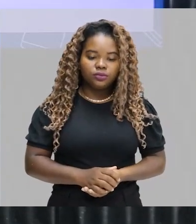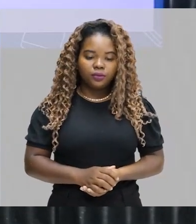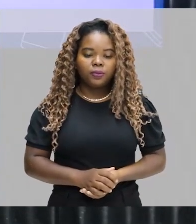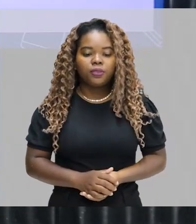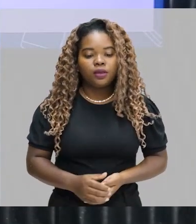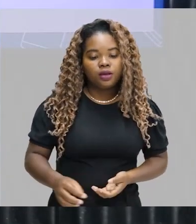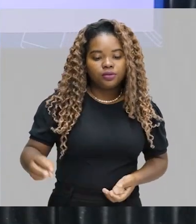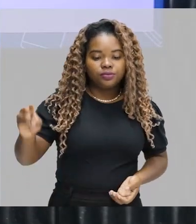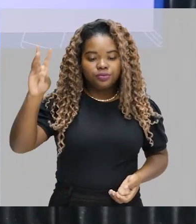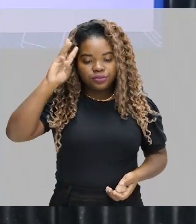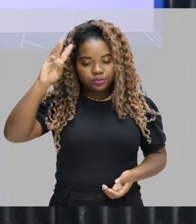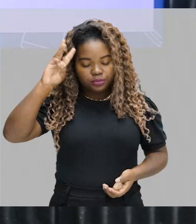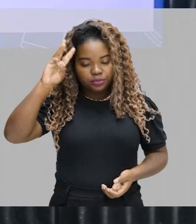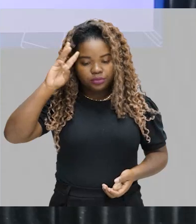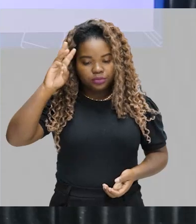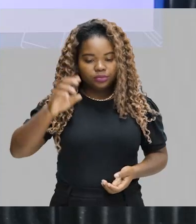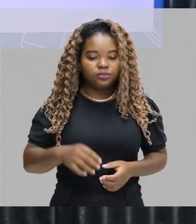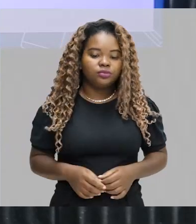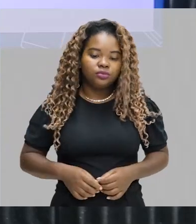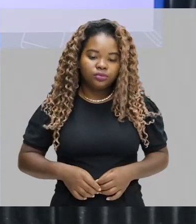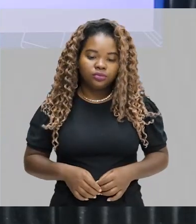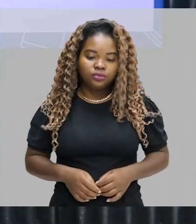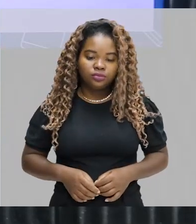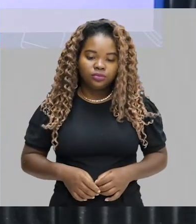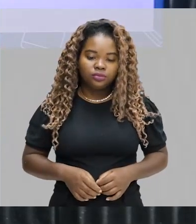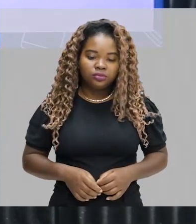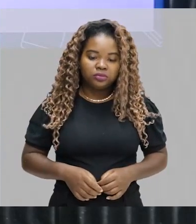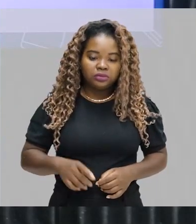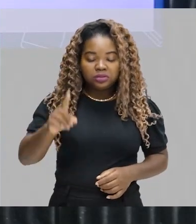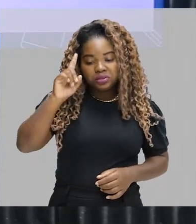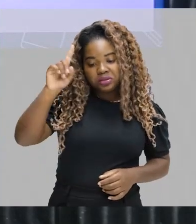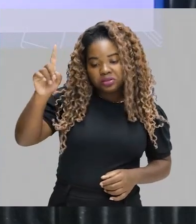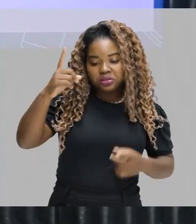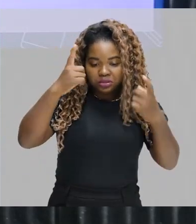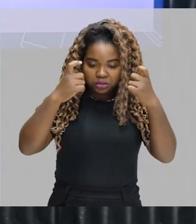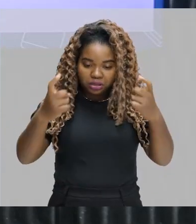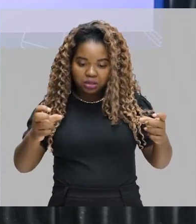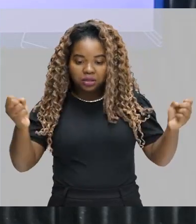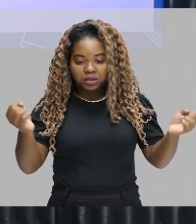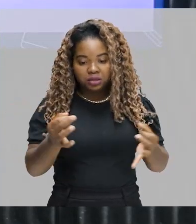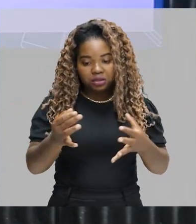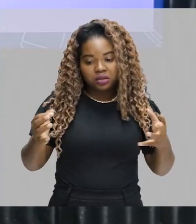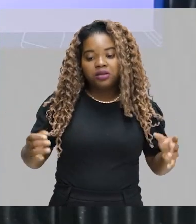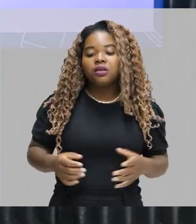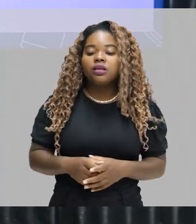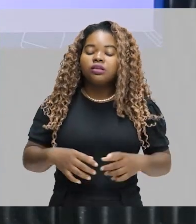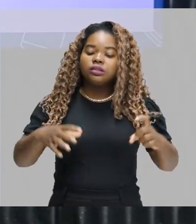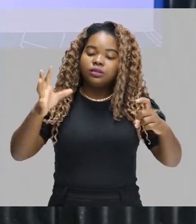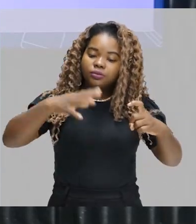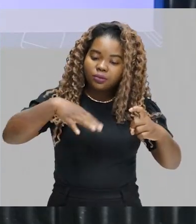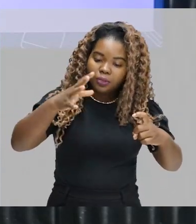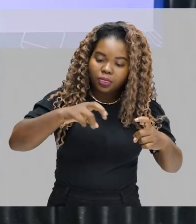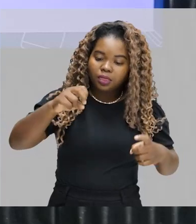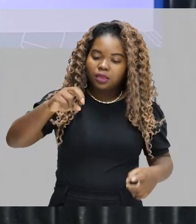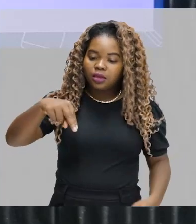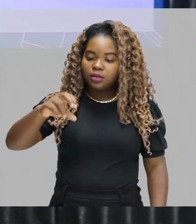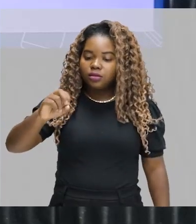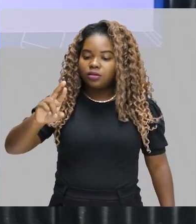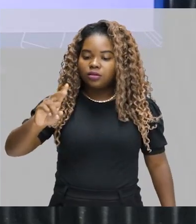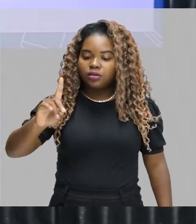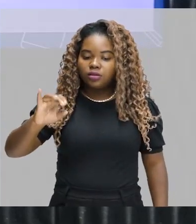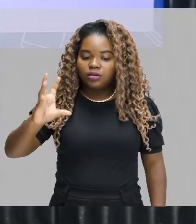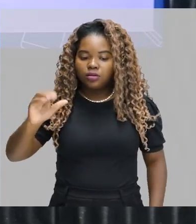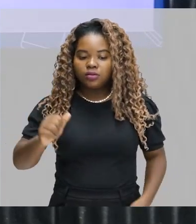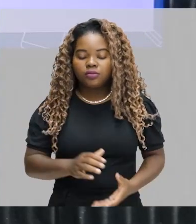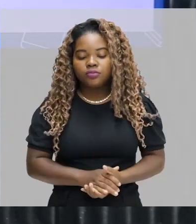vários nomes, vários tipos, que vem da deus da guerra e da glória da mitologia nórdica.